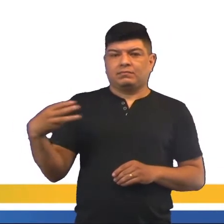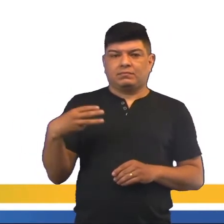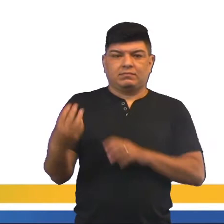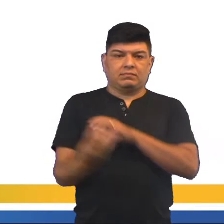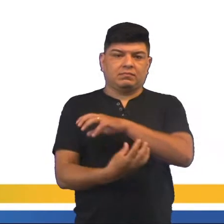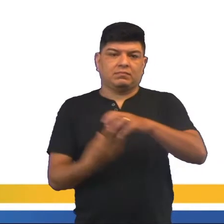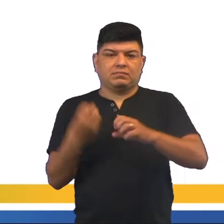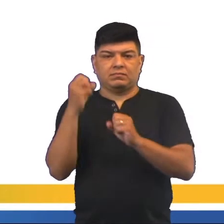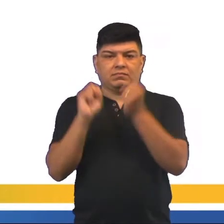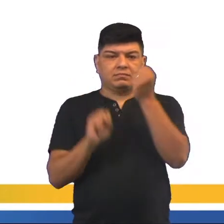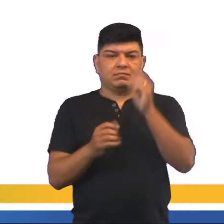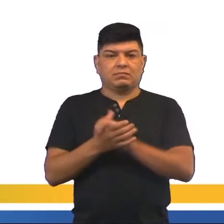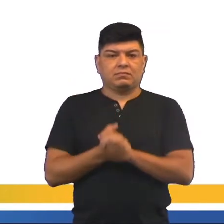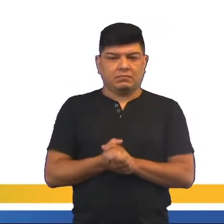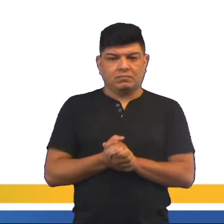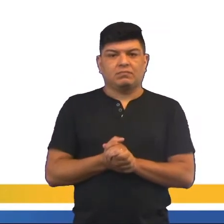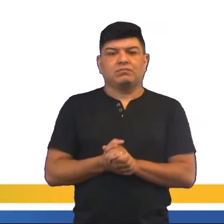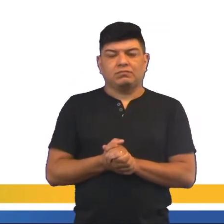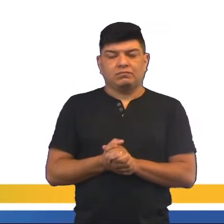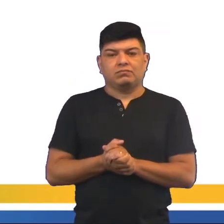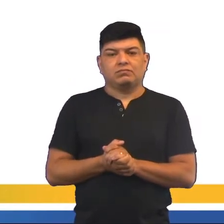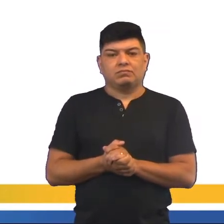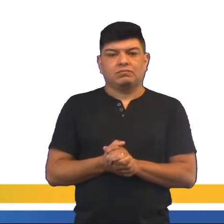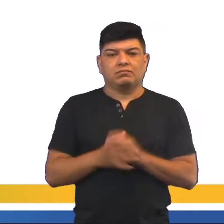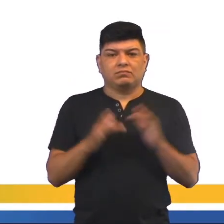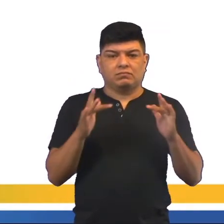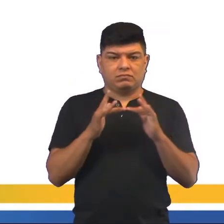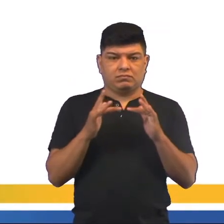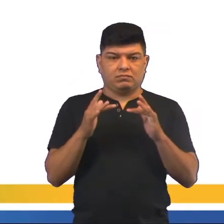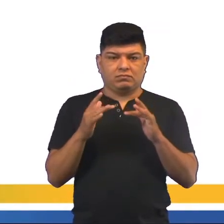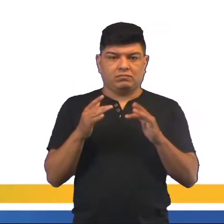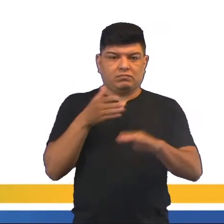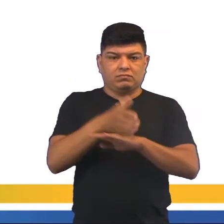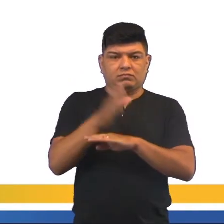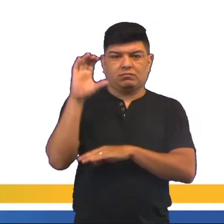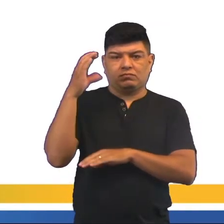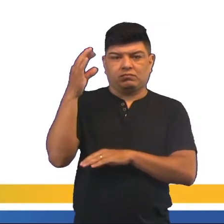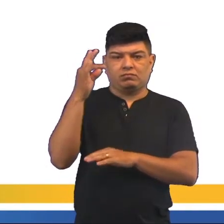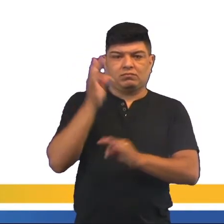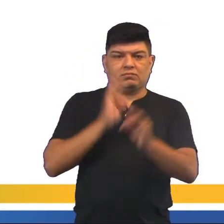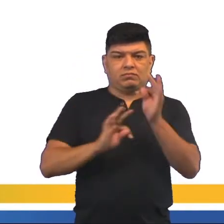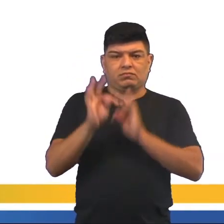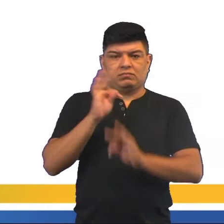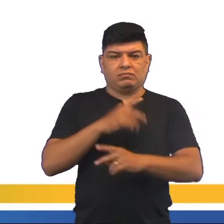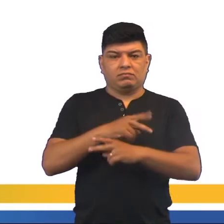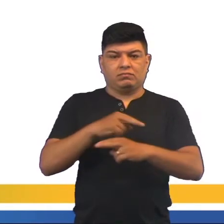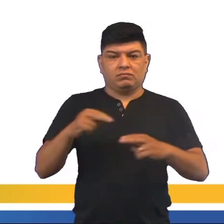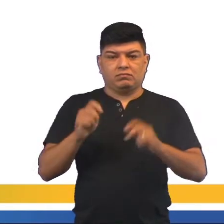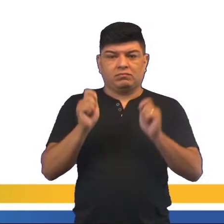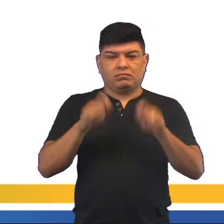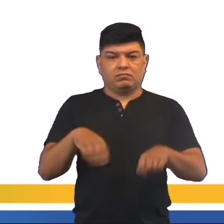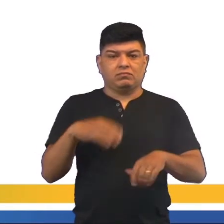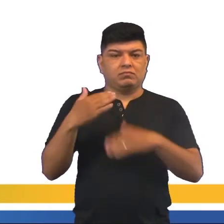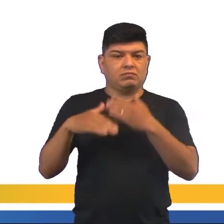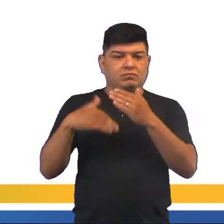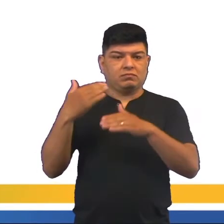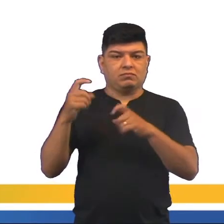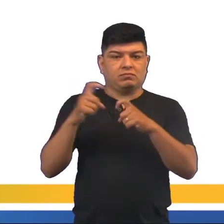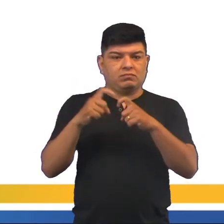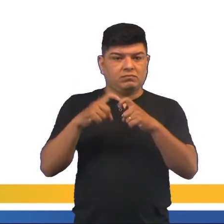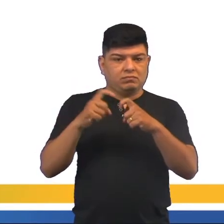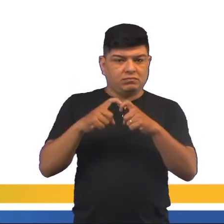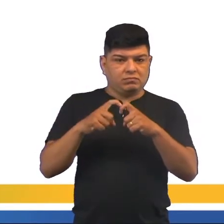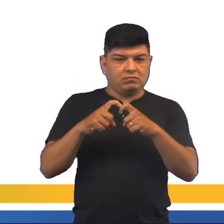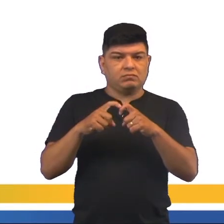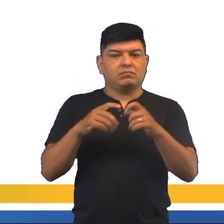A terceira Revolução Industrial, e a nova integração entre ciência, tecnologia e produção possibilitaram